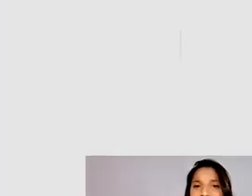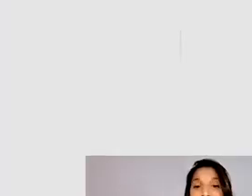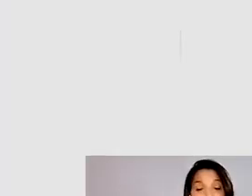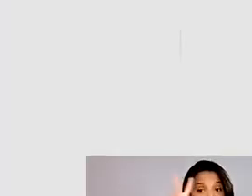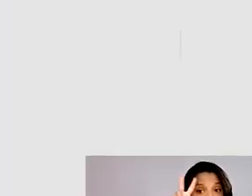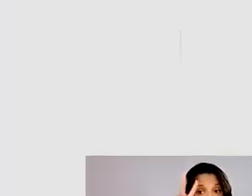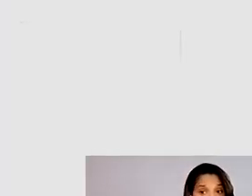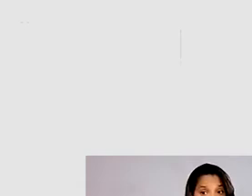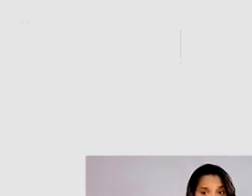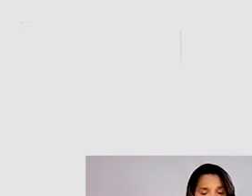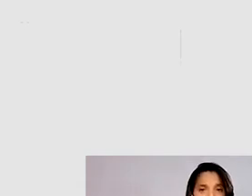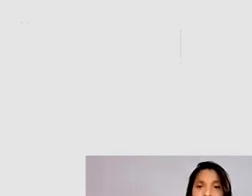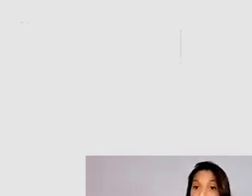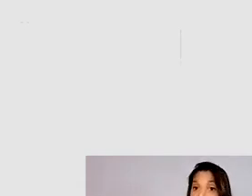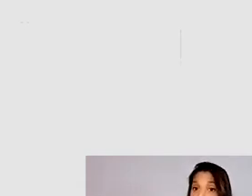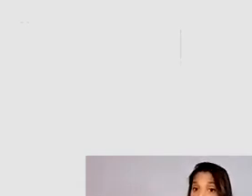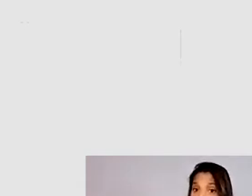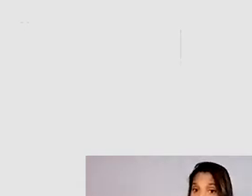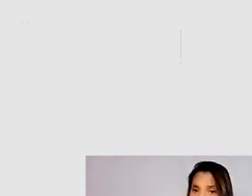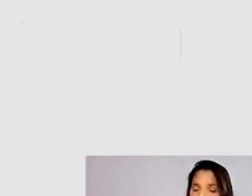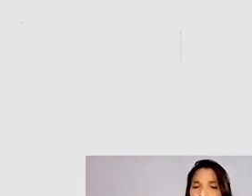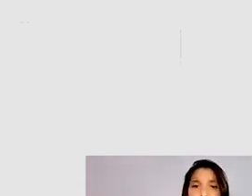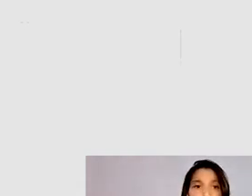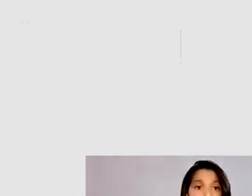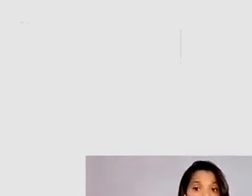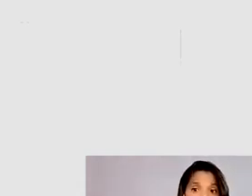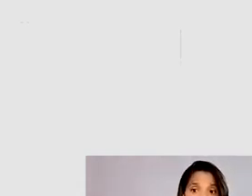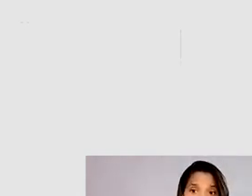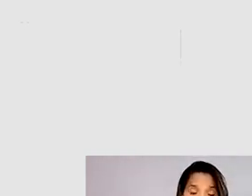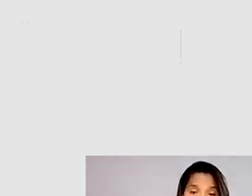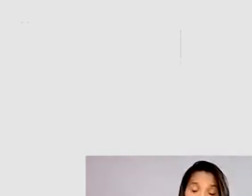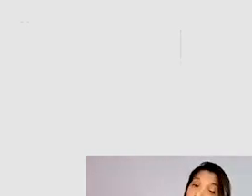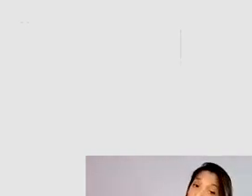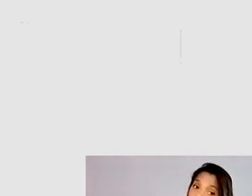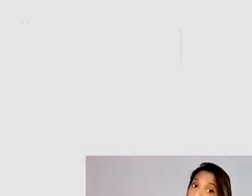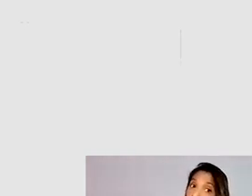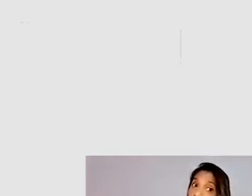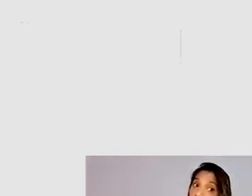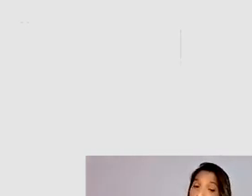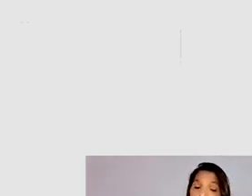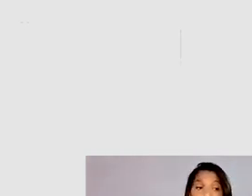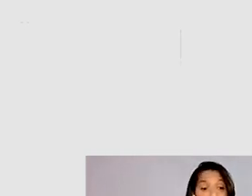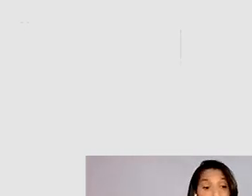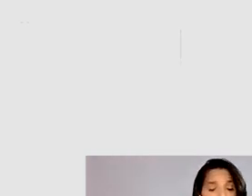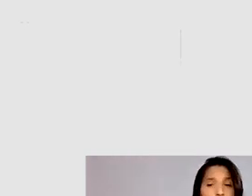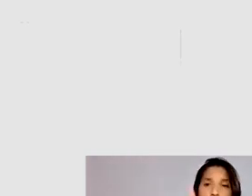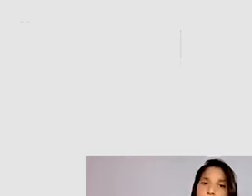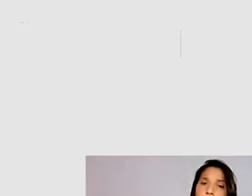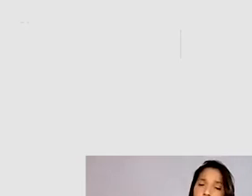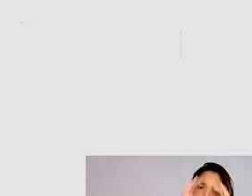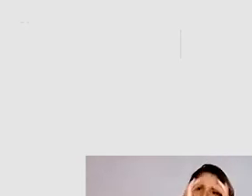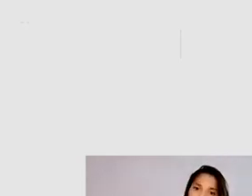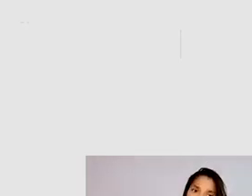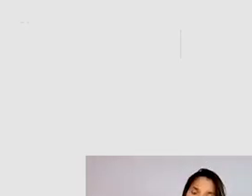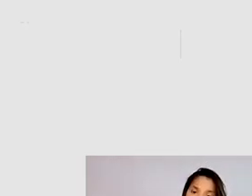As informações e opiniões divulgadas neste evento são de inteira responsabilidade das pessoas que as expressam e não